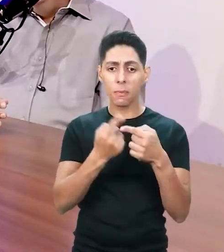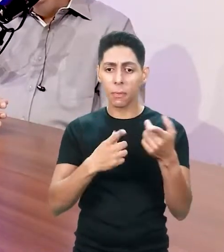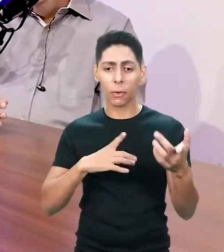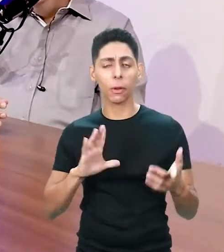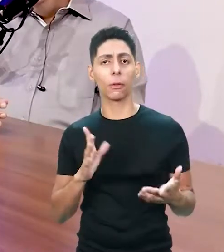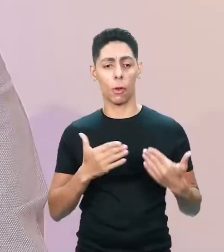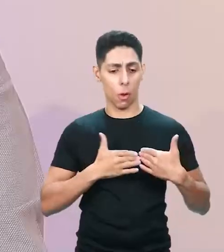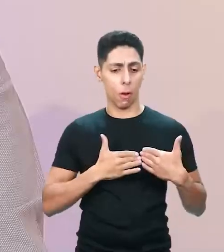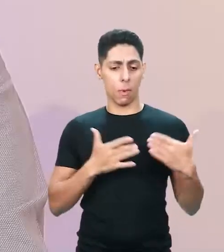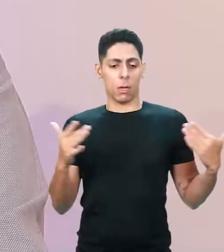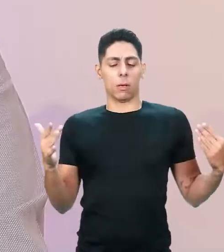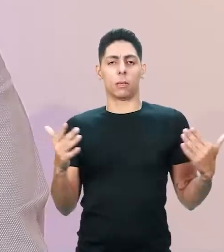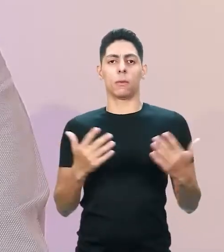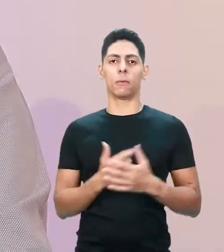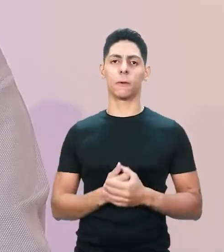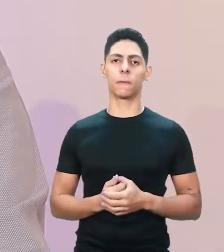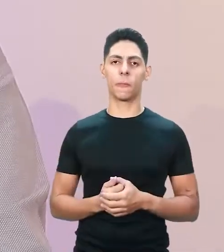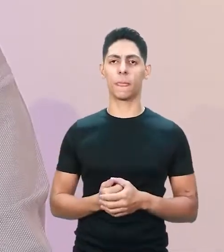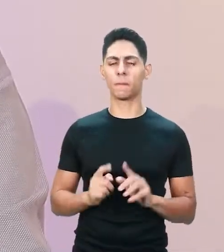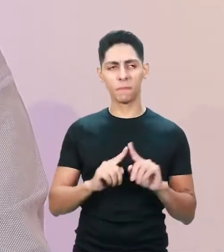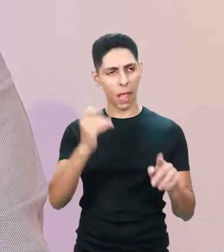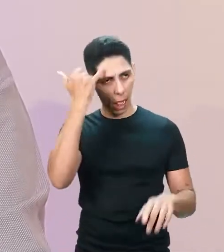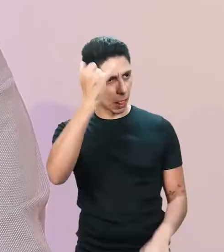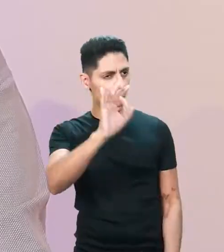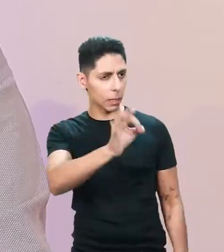dito em entrevista nenhuma. A ideia é essa.